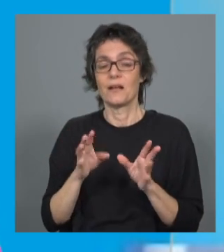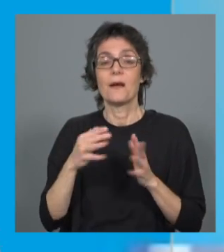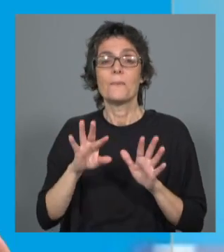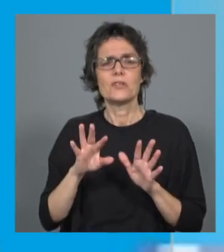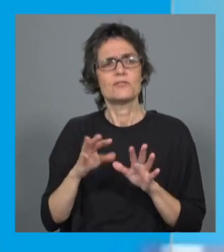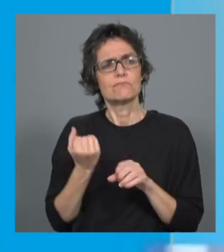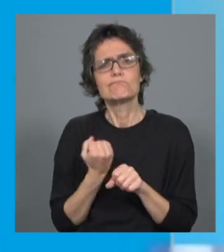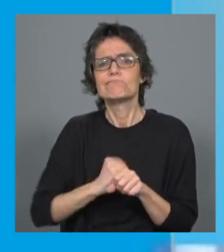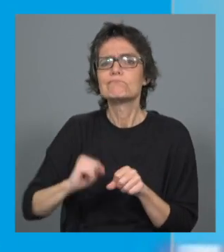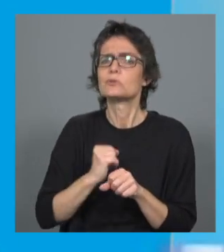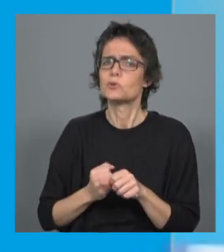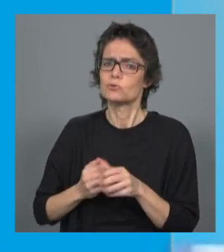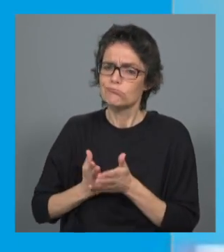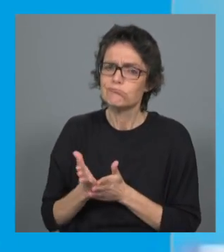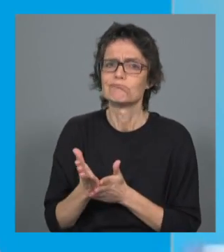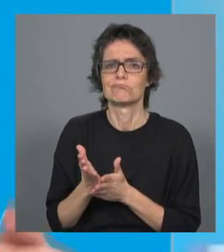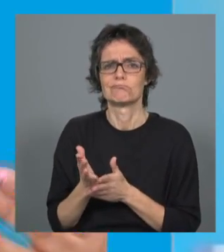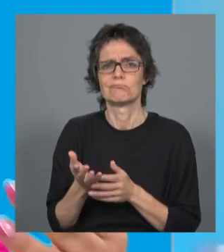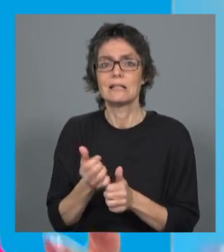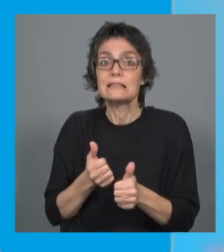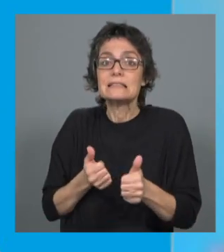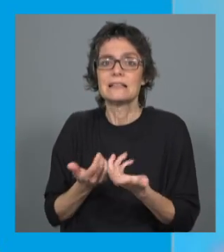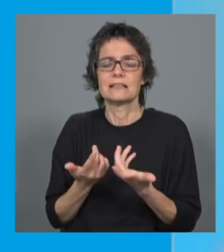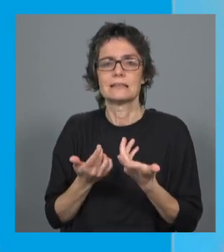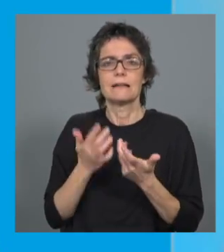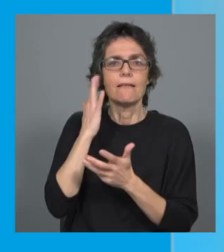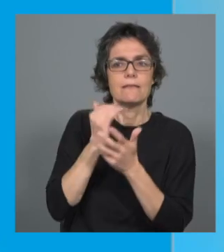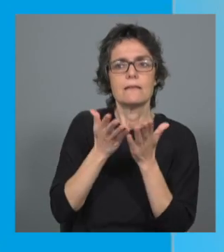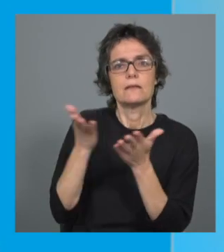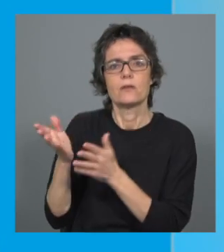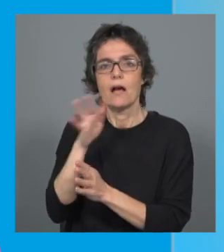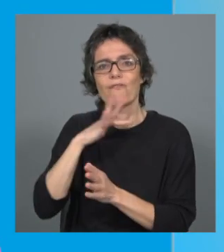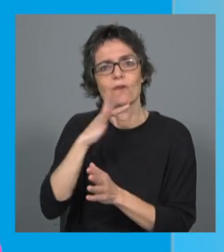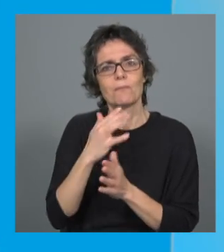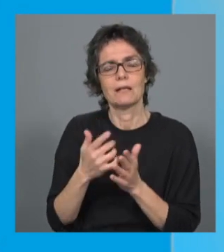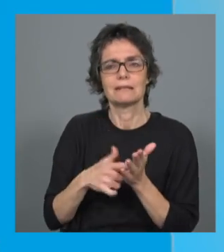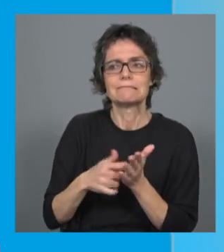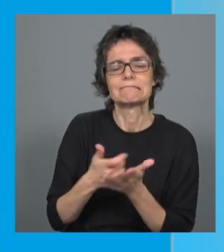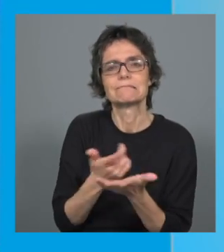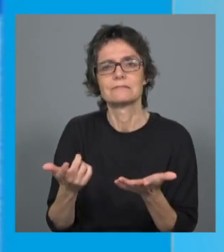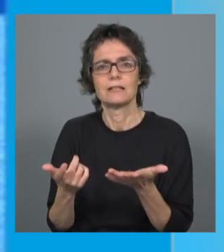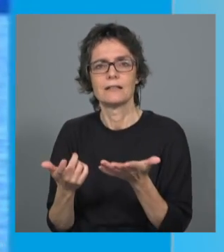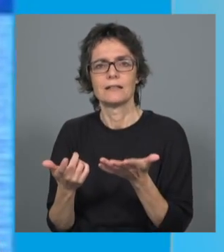certa forma à distância, ajudando famílias carenciadas, fazendo